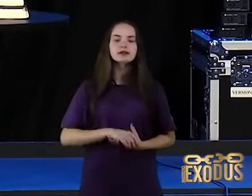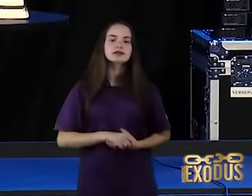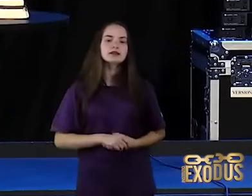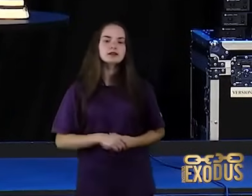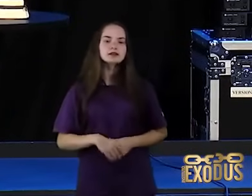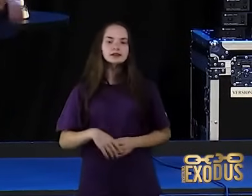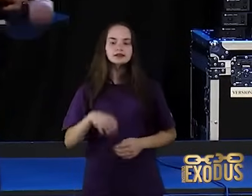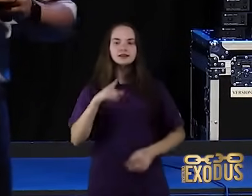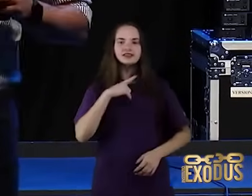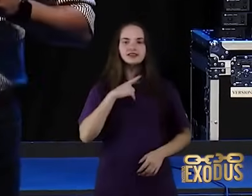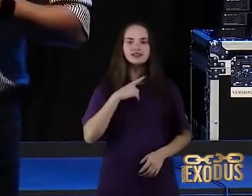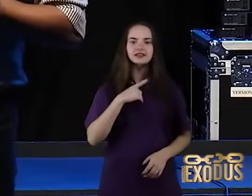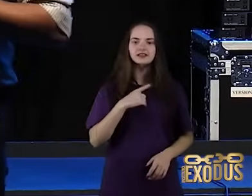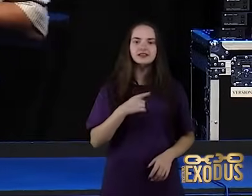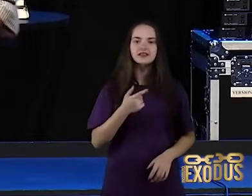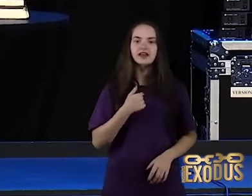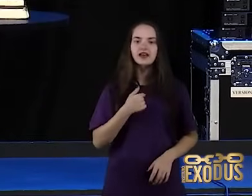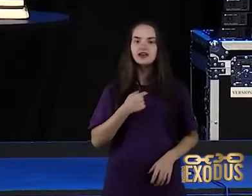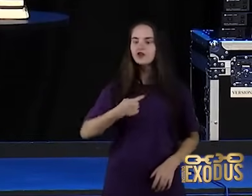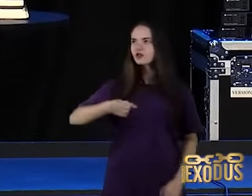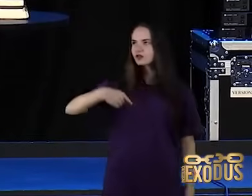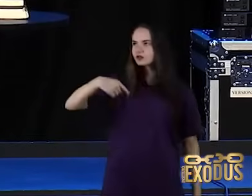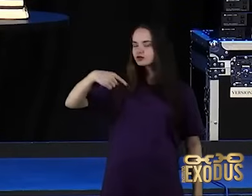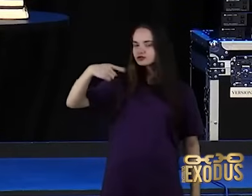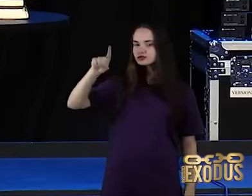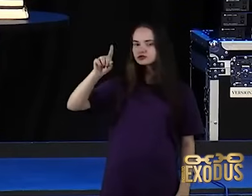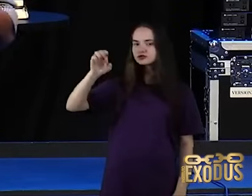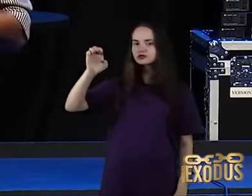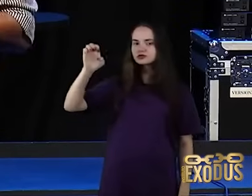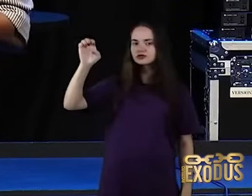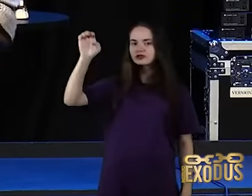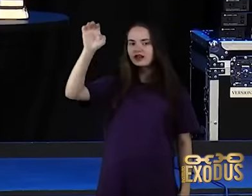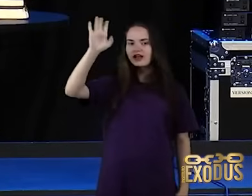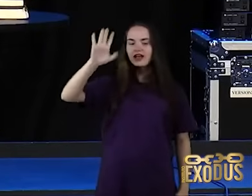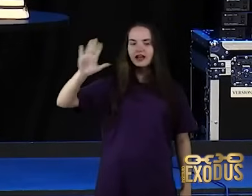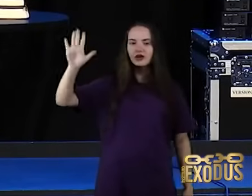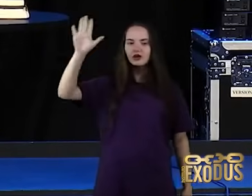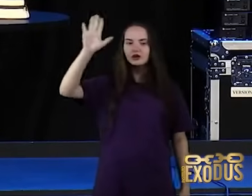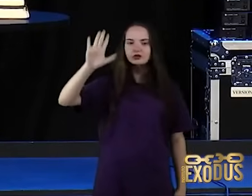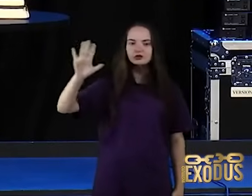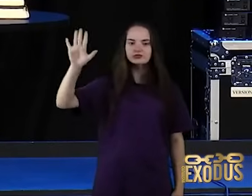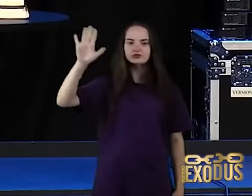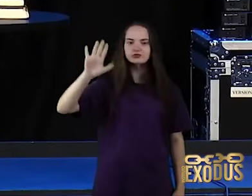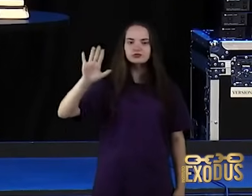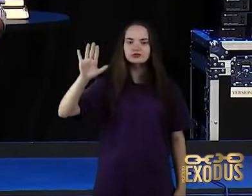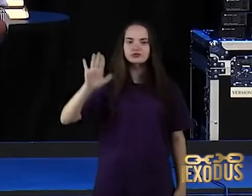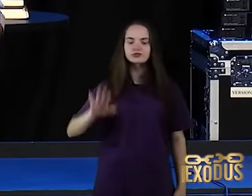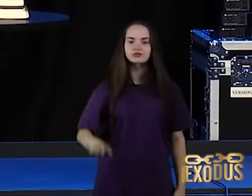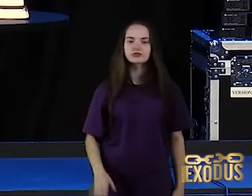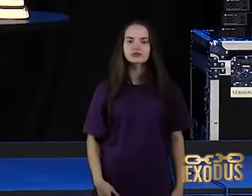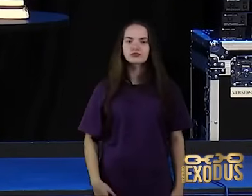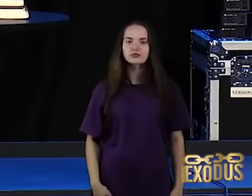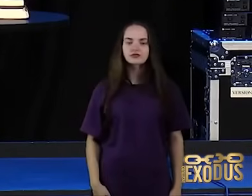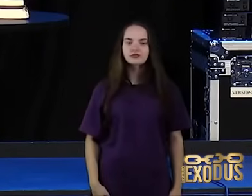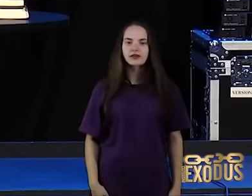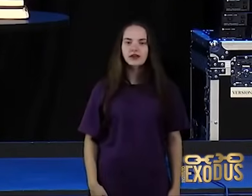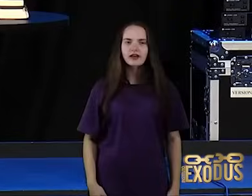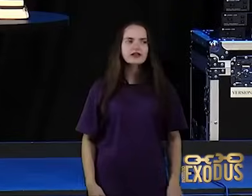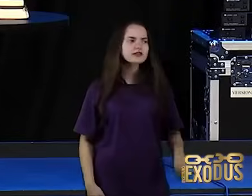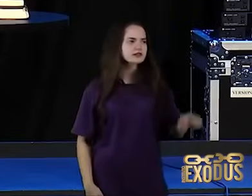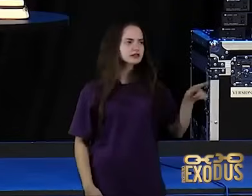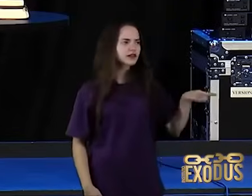para Europa vai para onde Portugal Portugal na Europa né gente Portugal ele vai desvalorizar aquilo que você